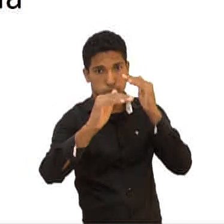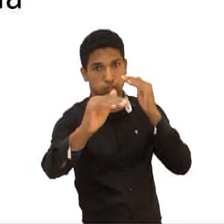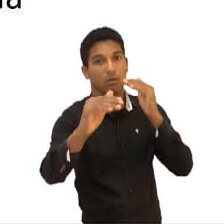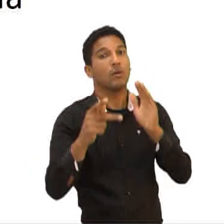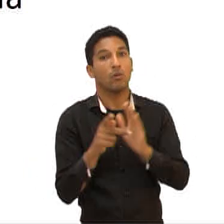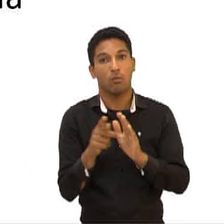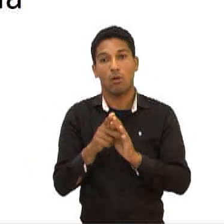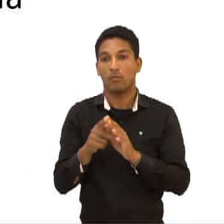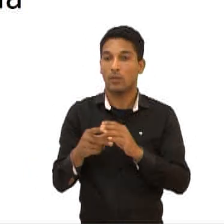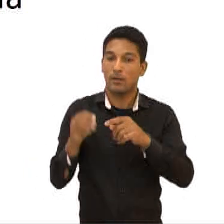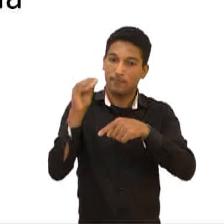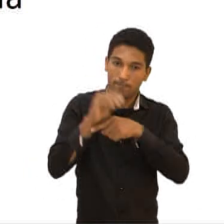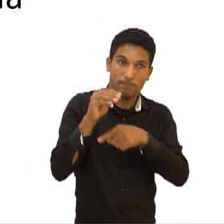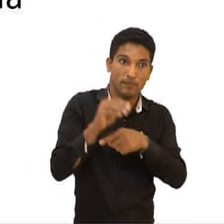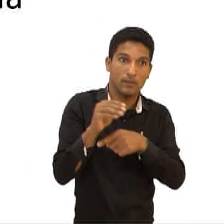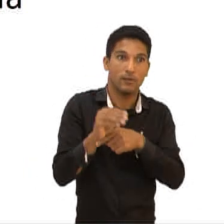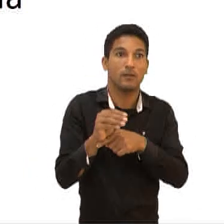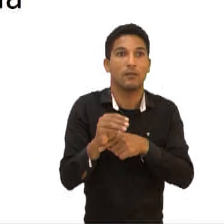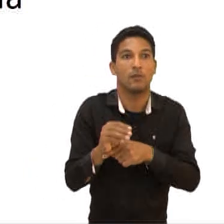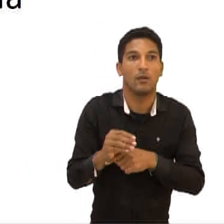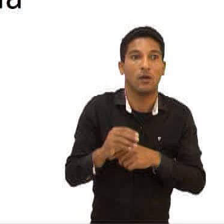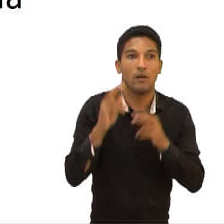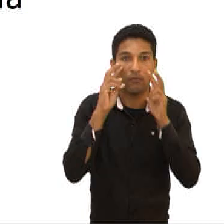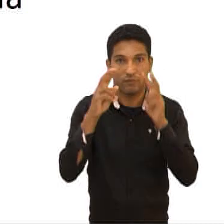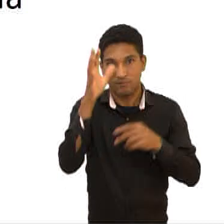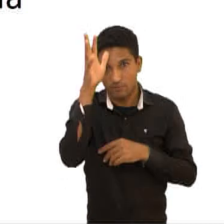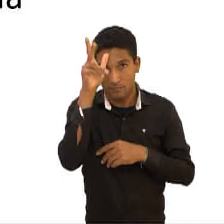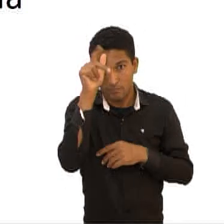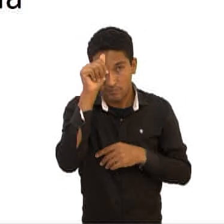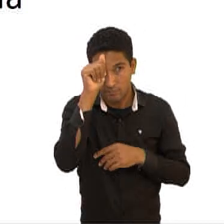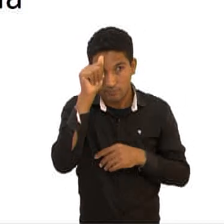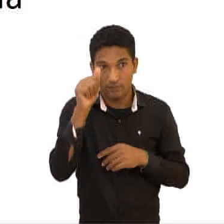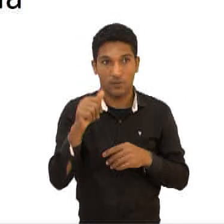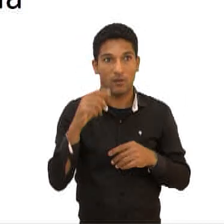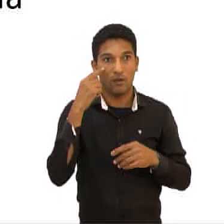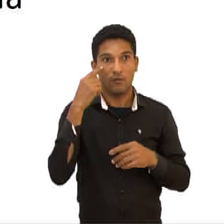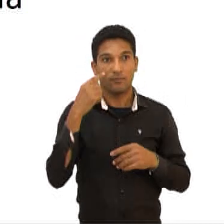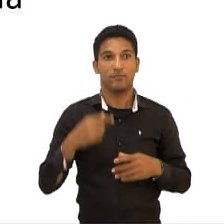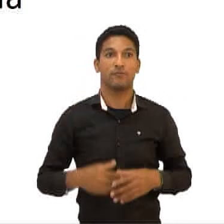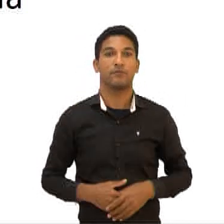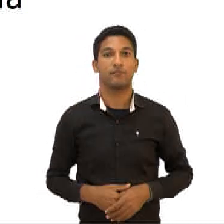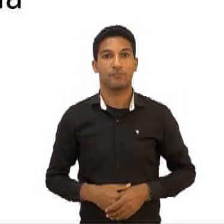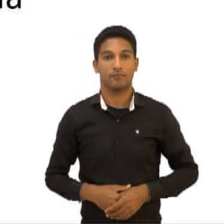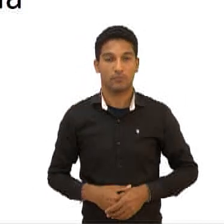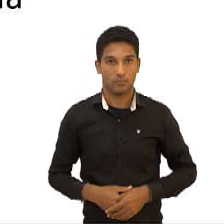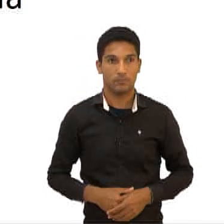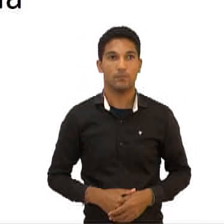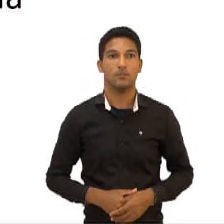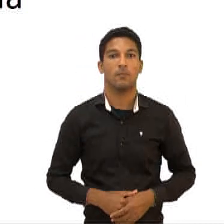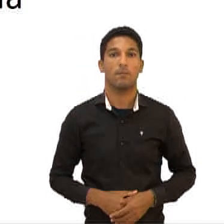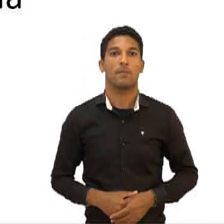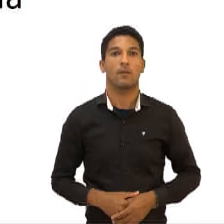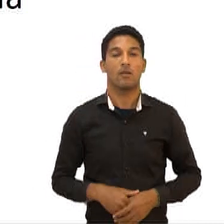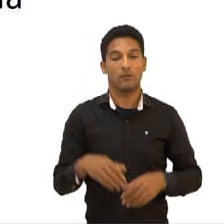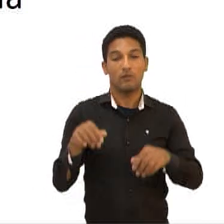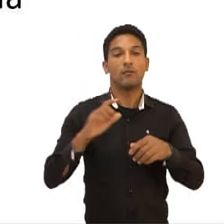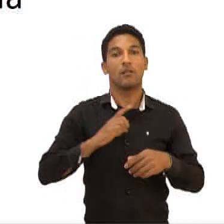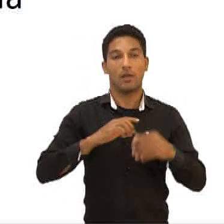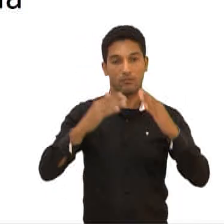para atender a dinâmica natural que existiria se eles estivessem soltos, né? Nós temos